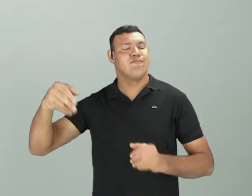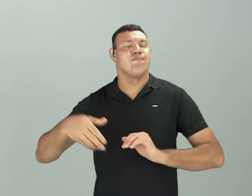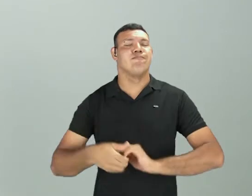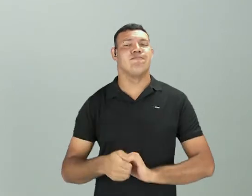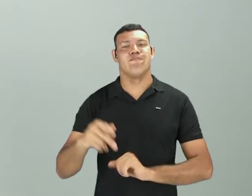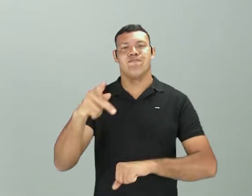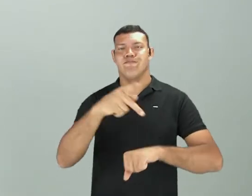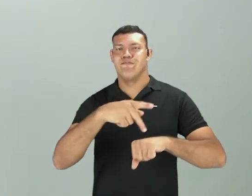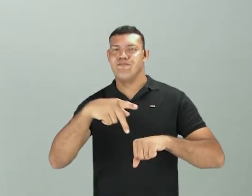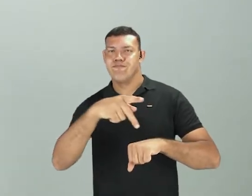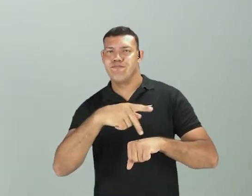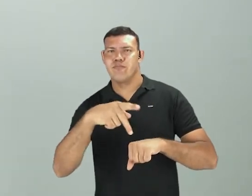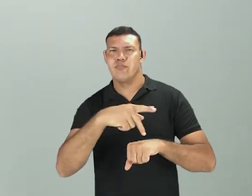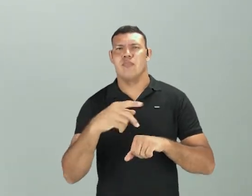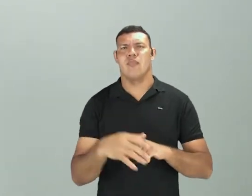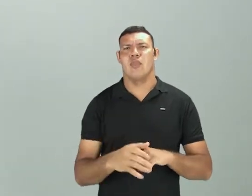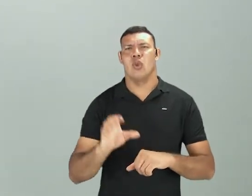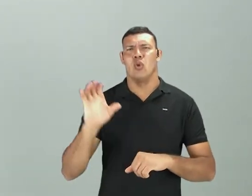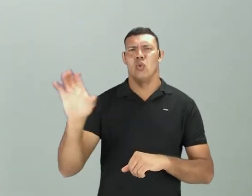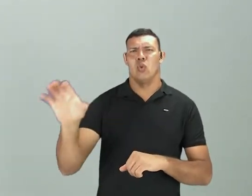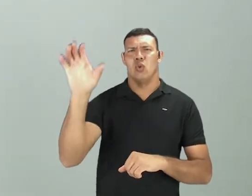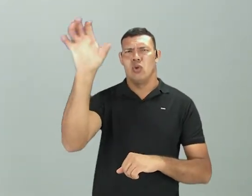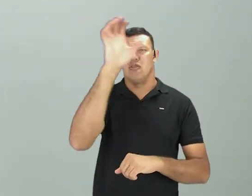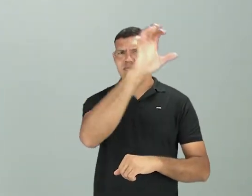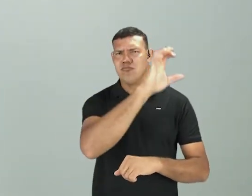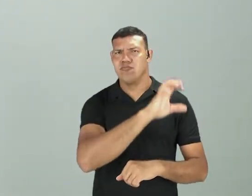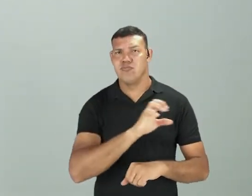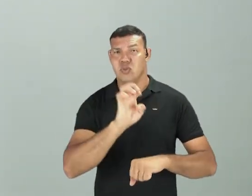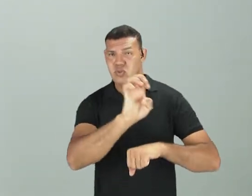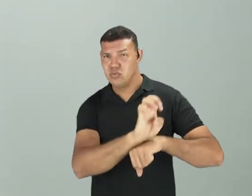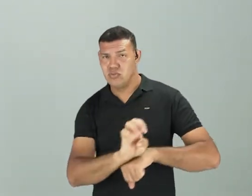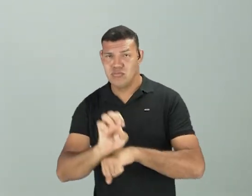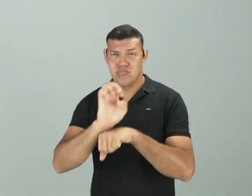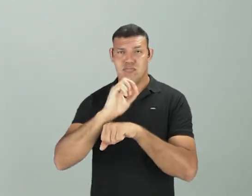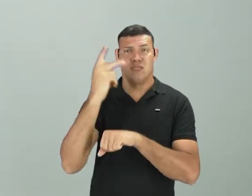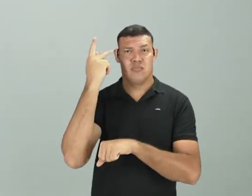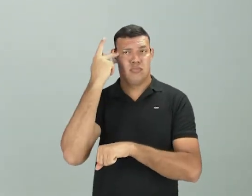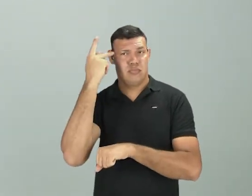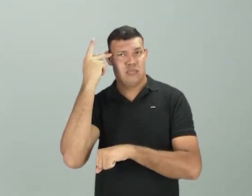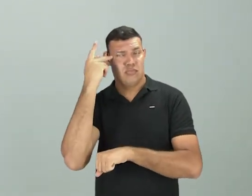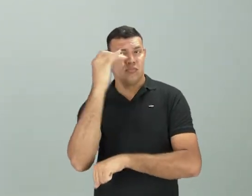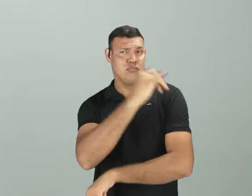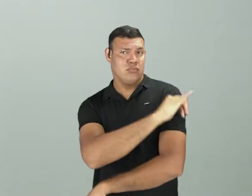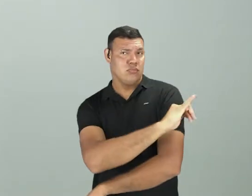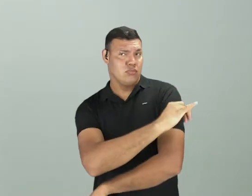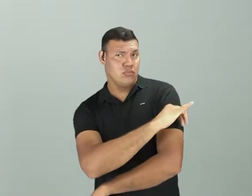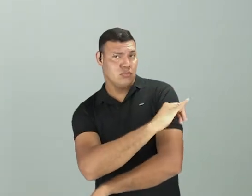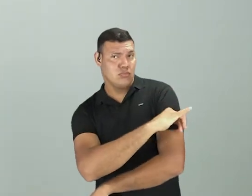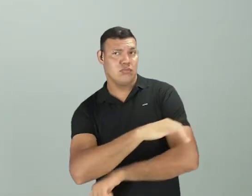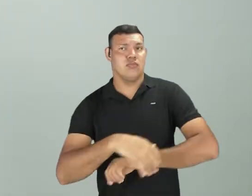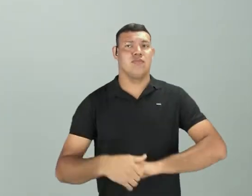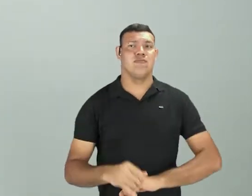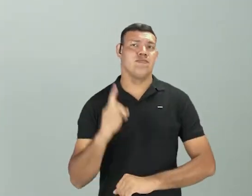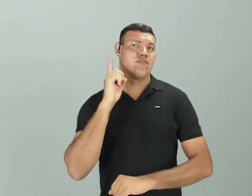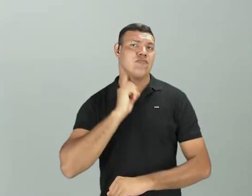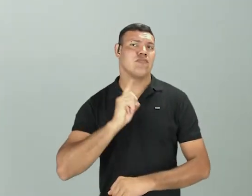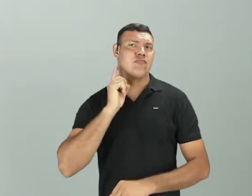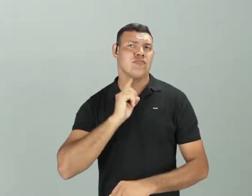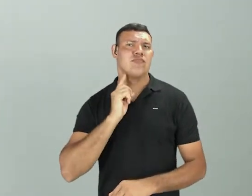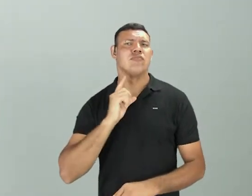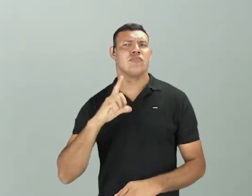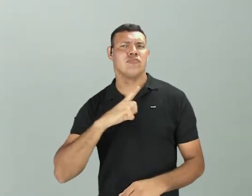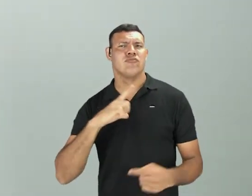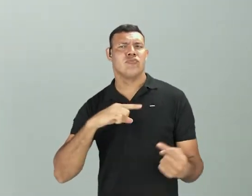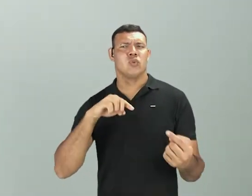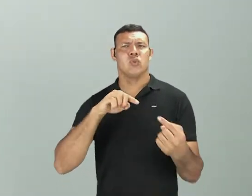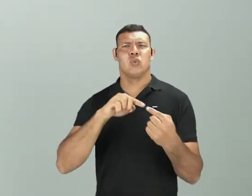país. As outras localidades, os outros estados, como São Paulo, Rio de Janeiro, né? Minas Gerais, elas tinham